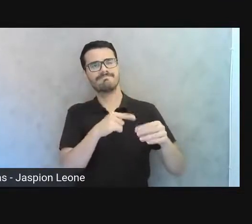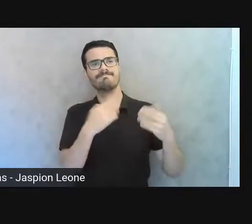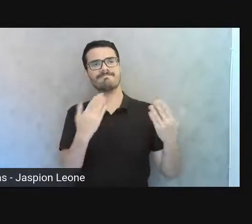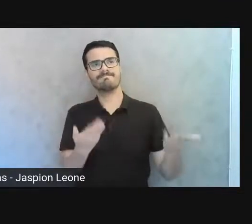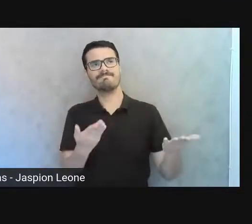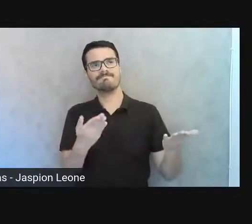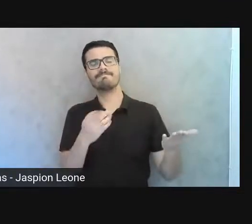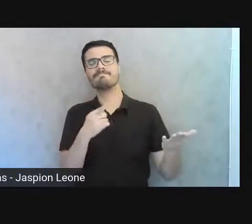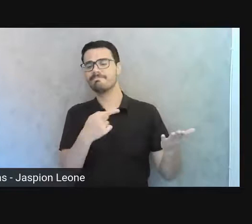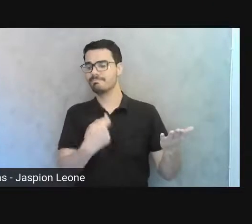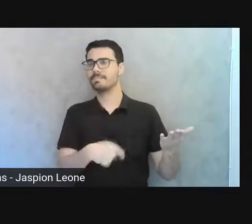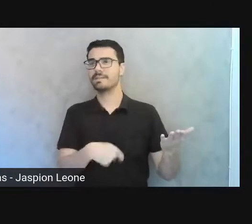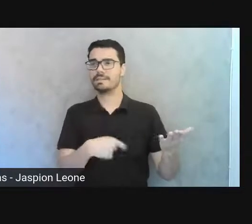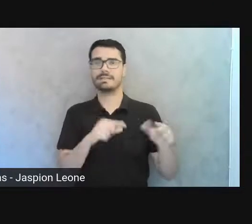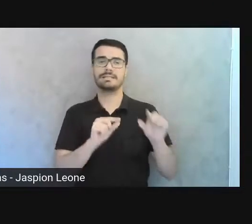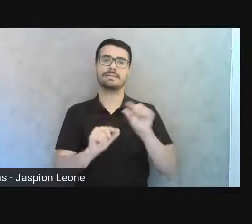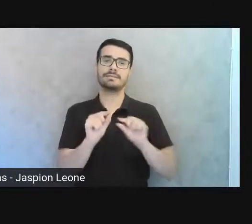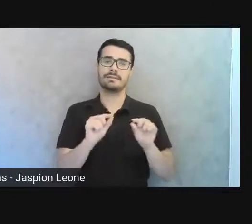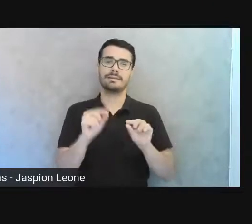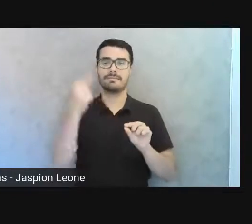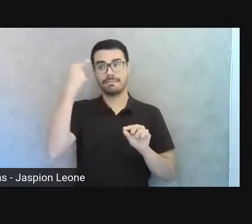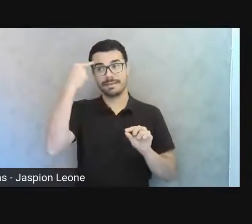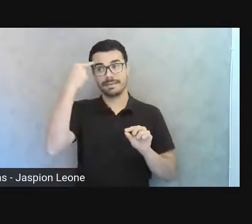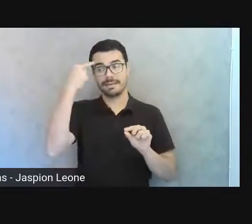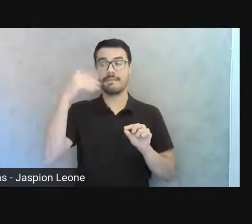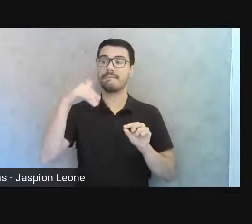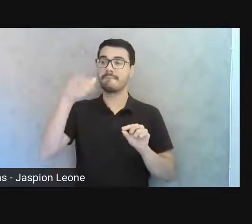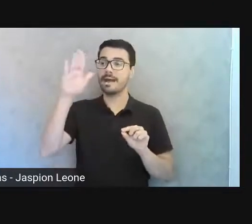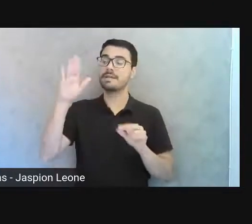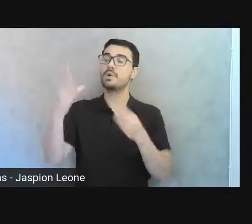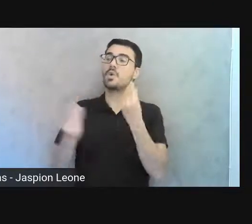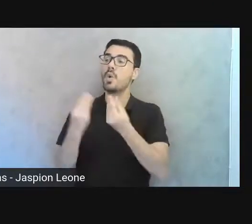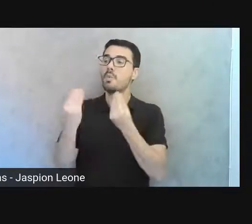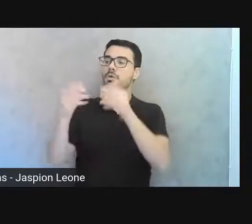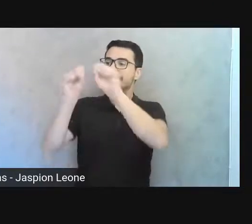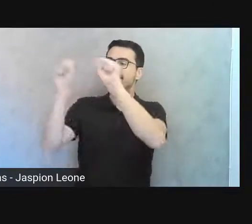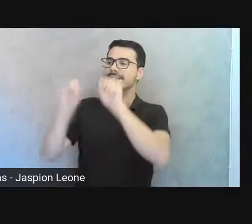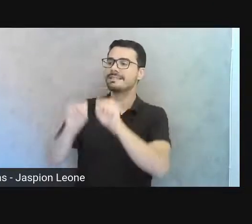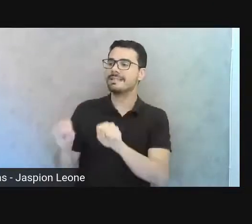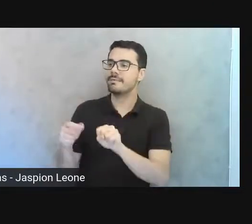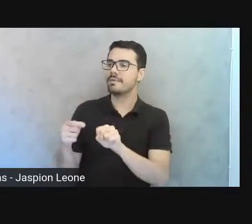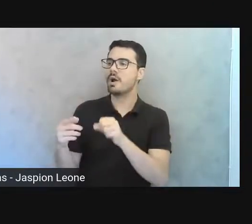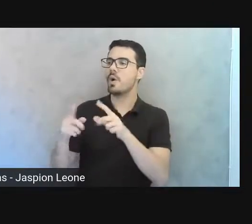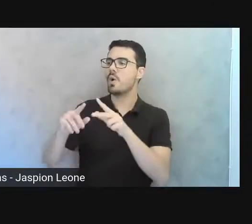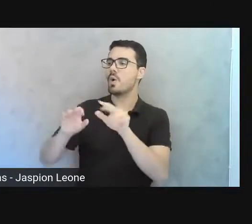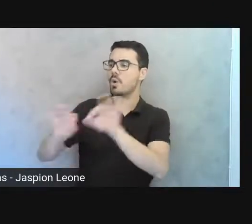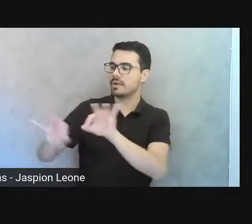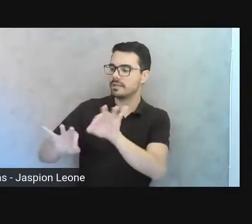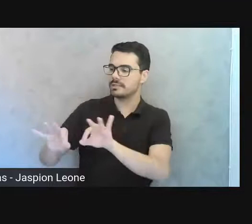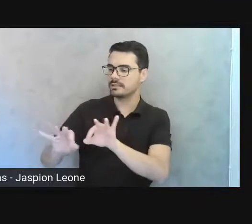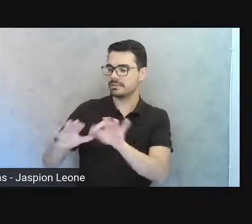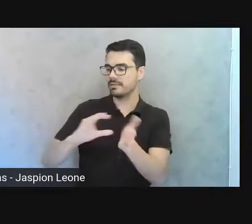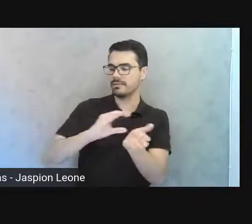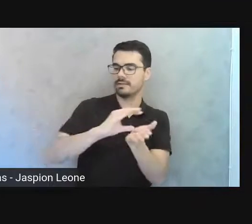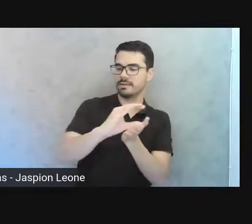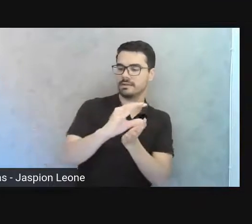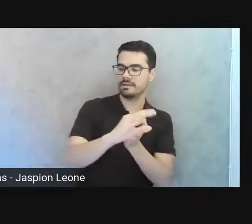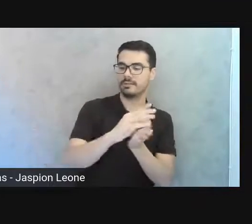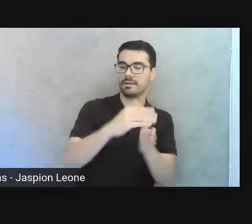isso se devia à necessidade de pensar mais sistematicamente sobre a interação entre financiamento de campanha de um